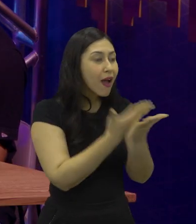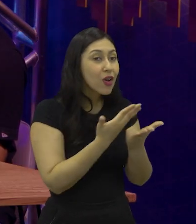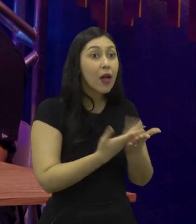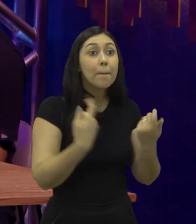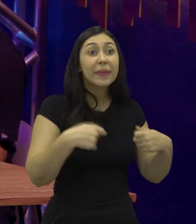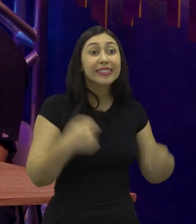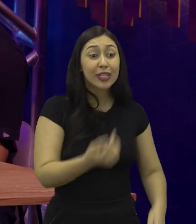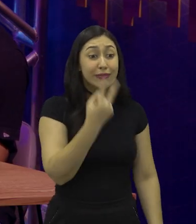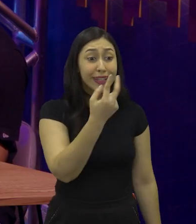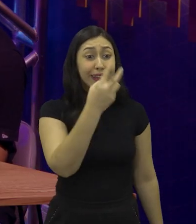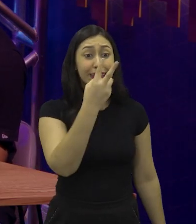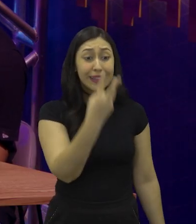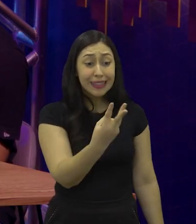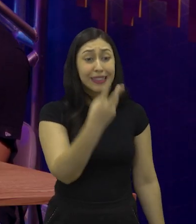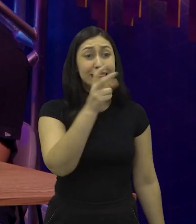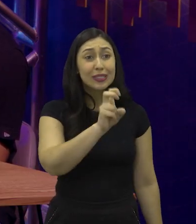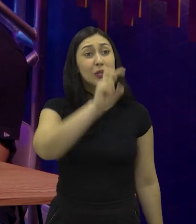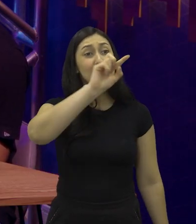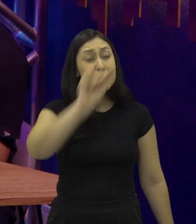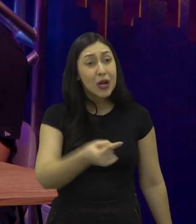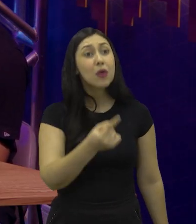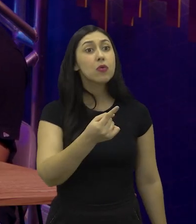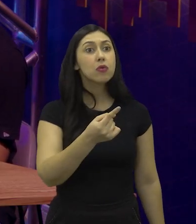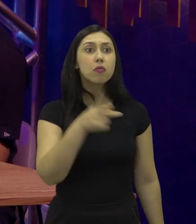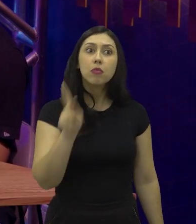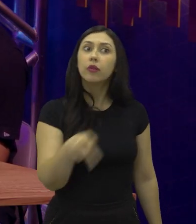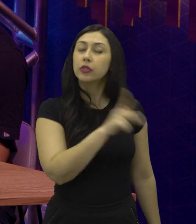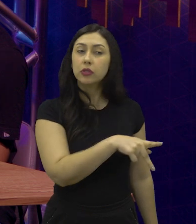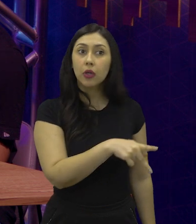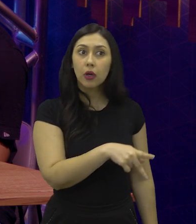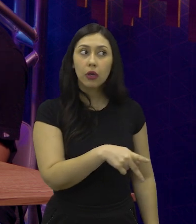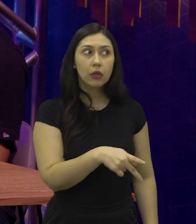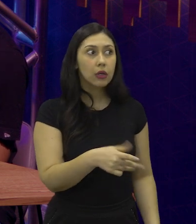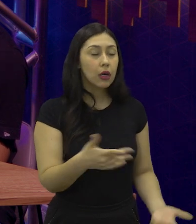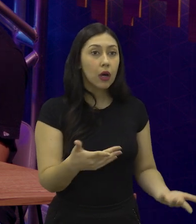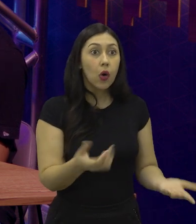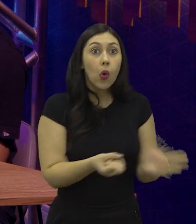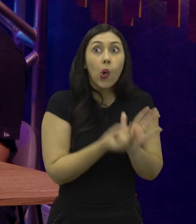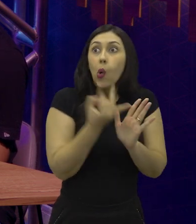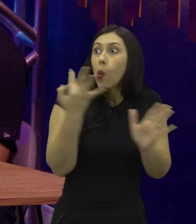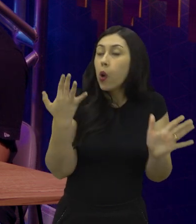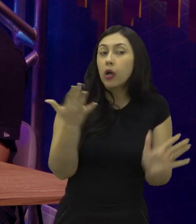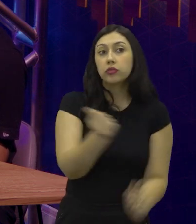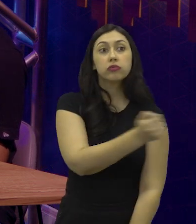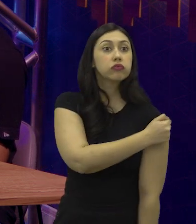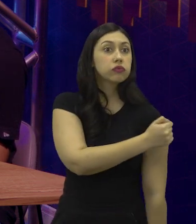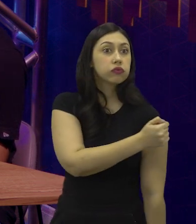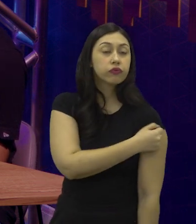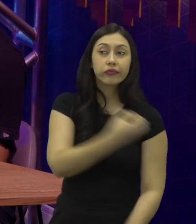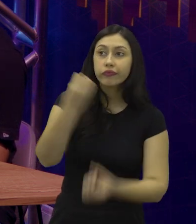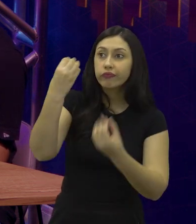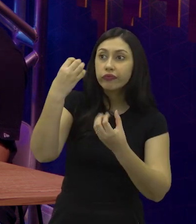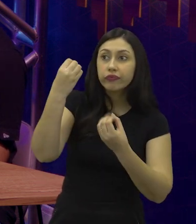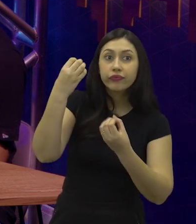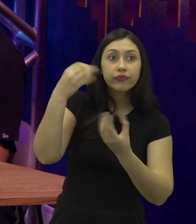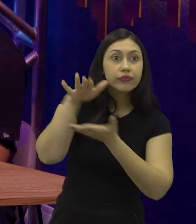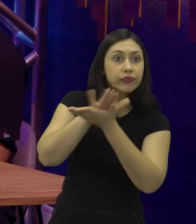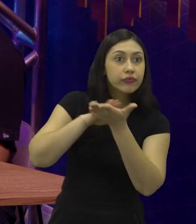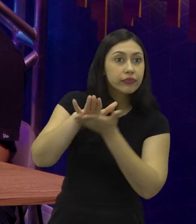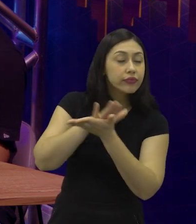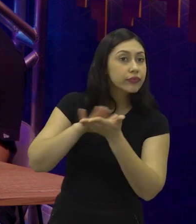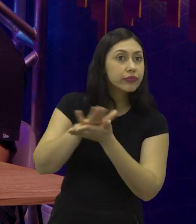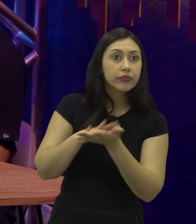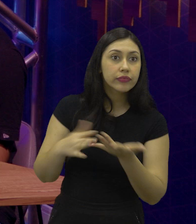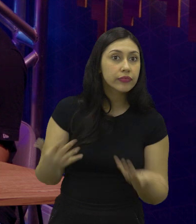precisando de 235 mil professores. Imagina, né, o buraco, né? Quantos alunos ficarão, podem ficar,